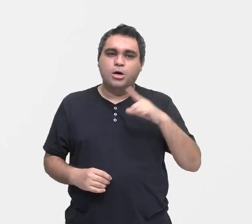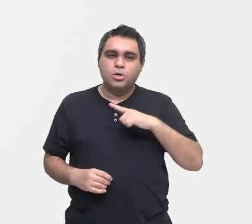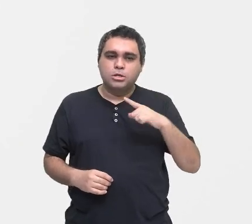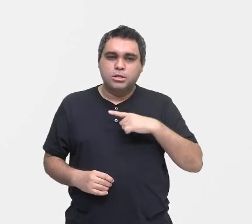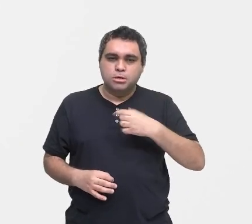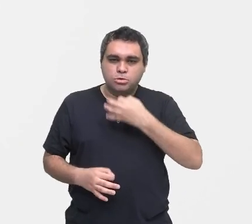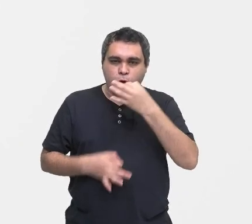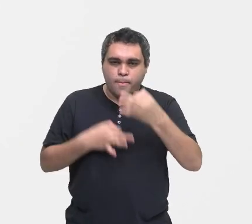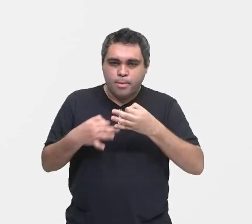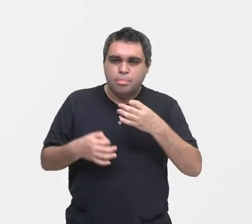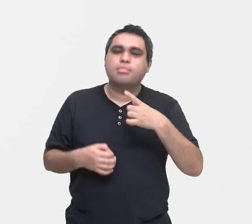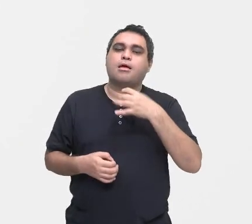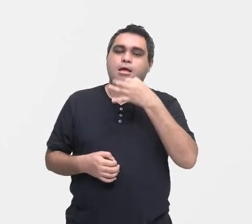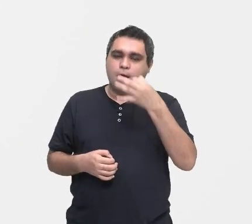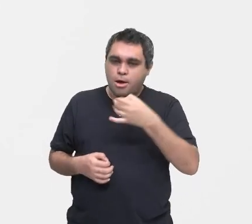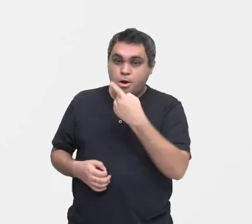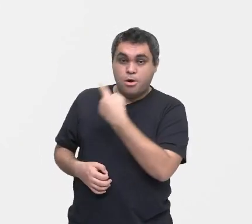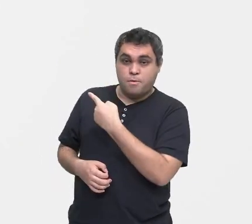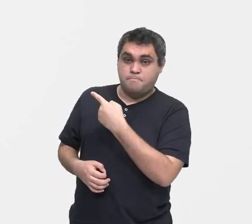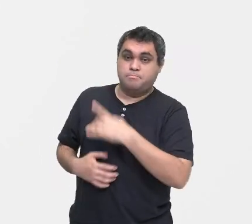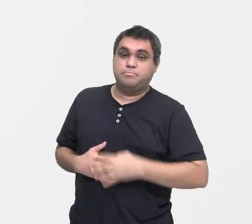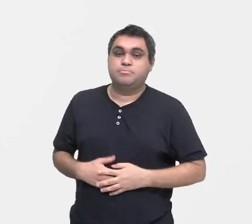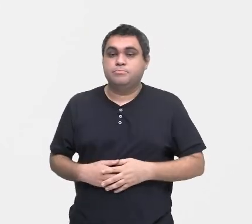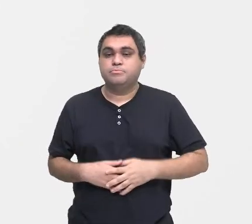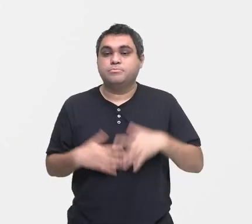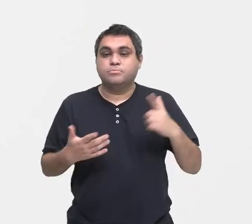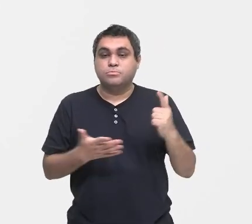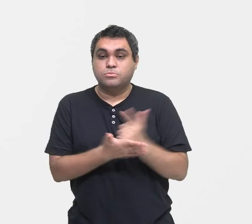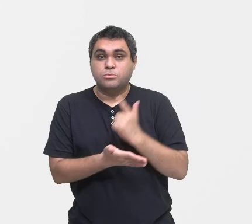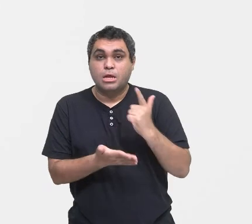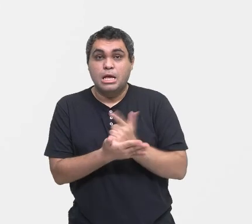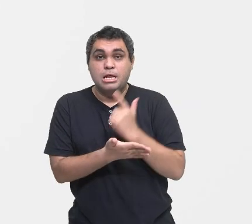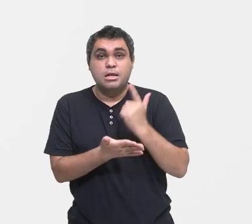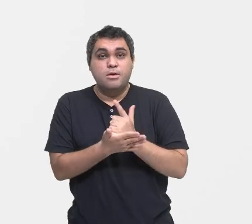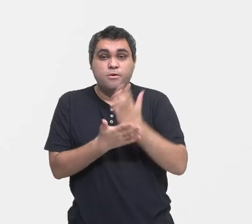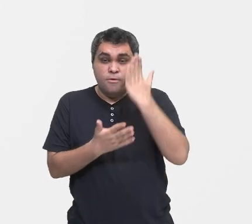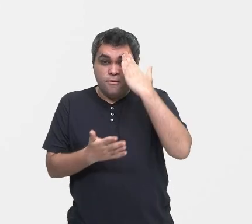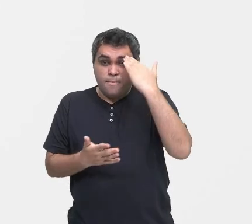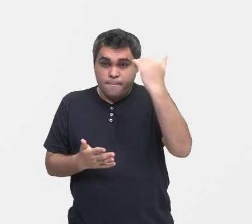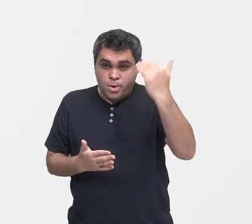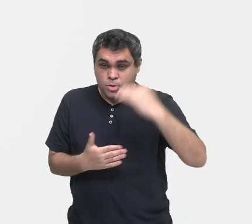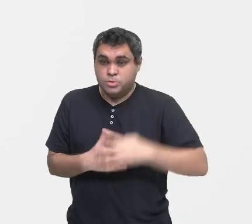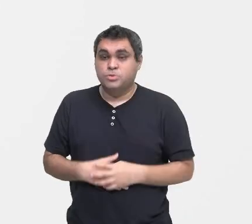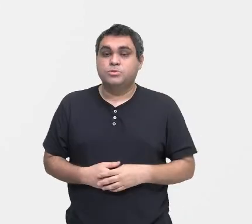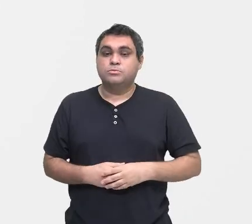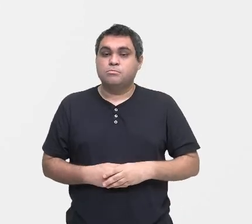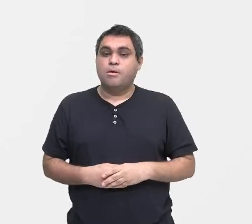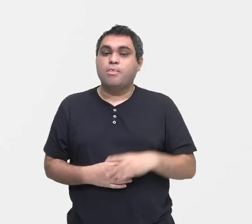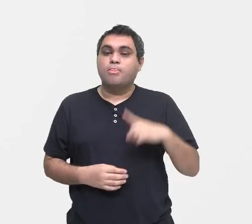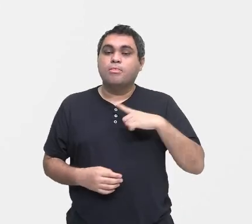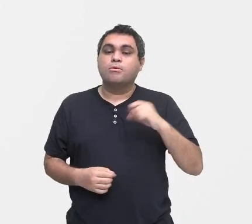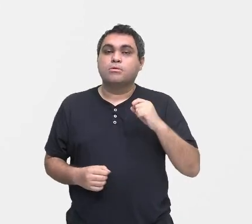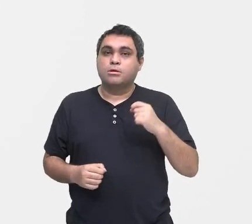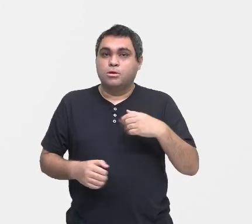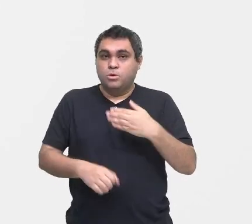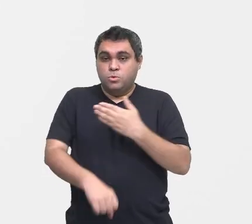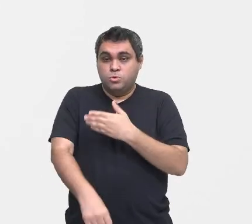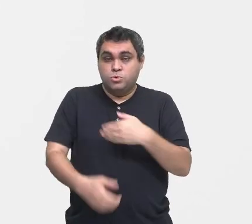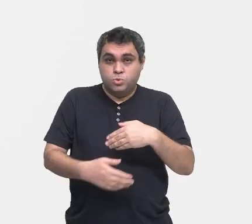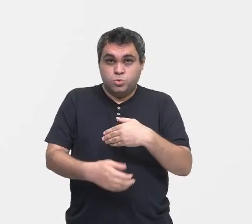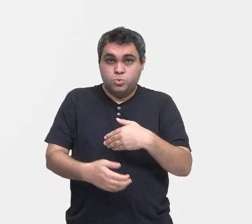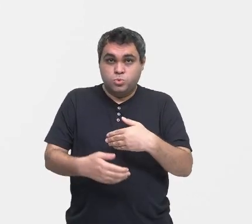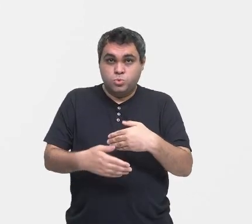respeito? Temos comentários a respeito, olha só. Nas obras mais emblemáticas, ele critica os